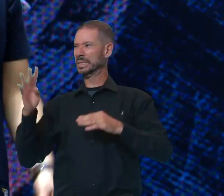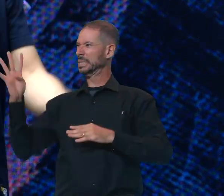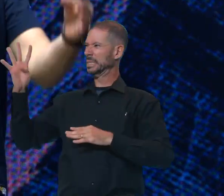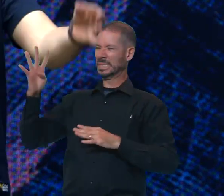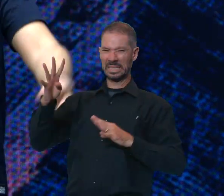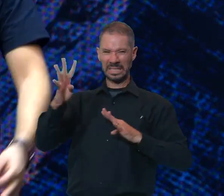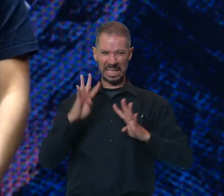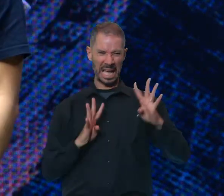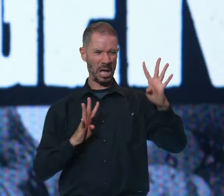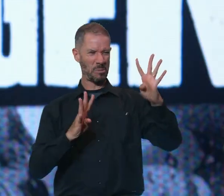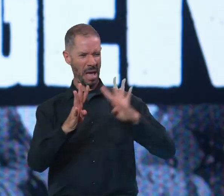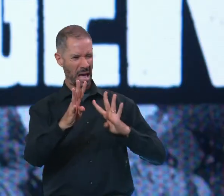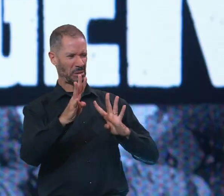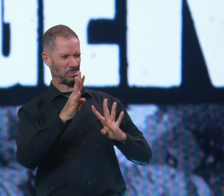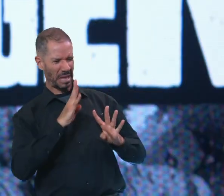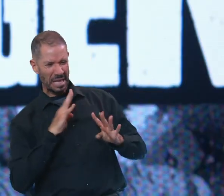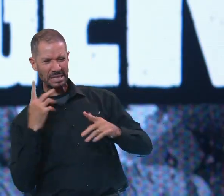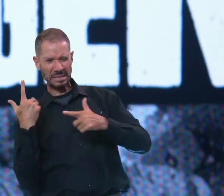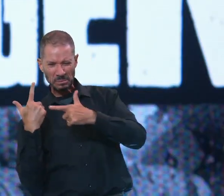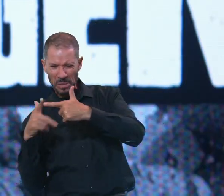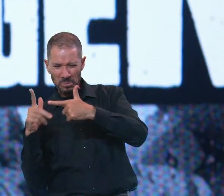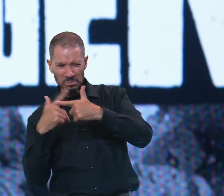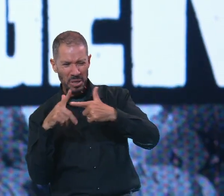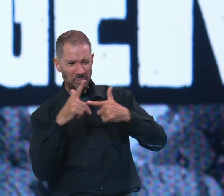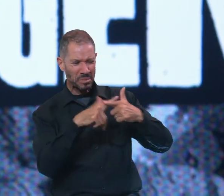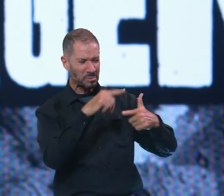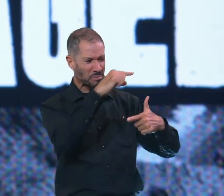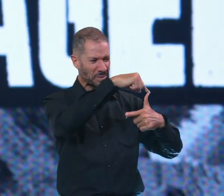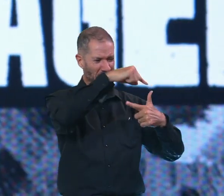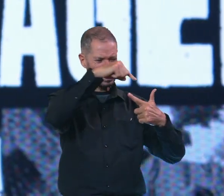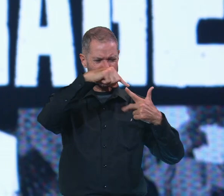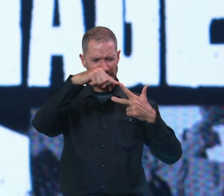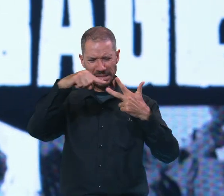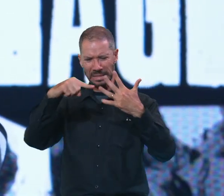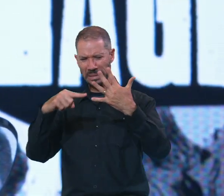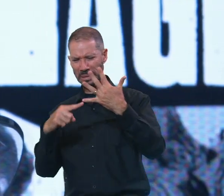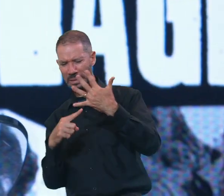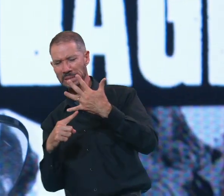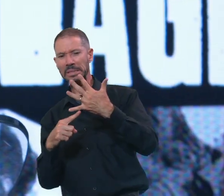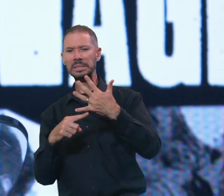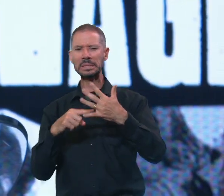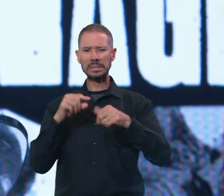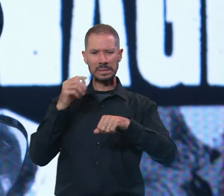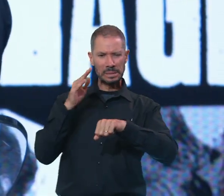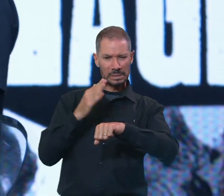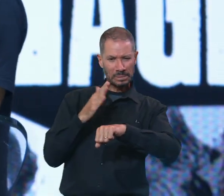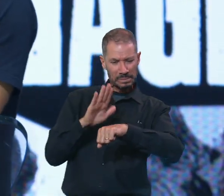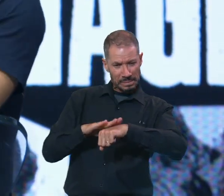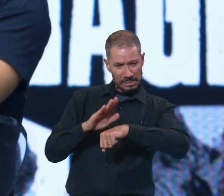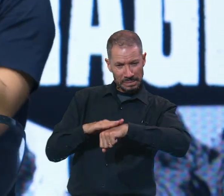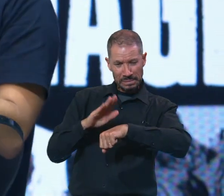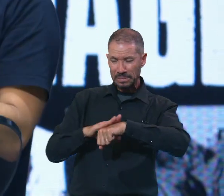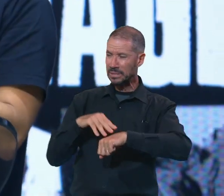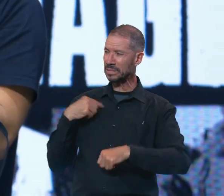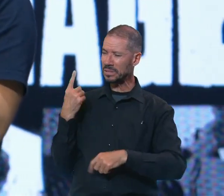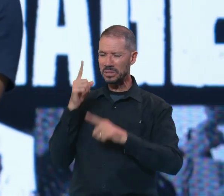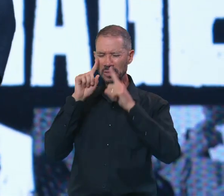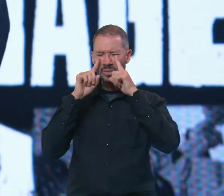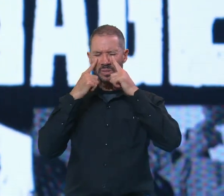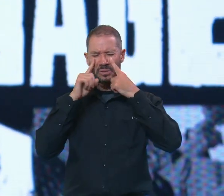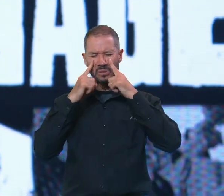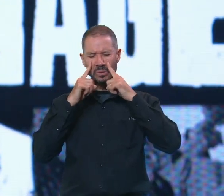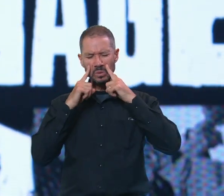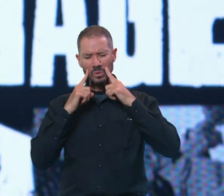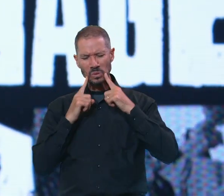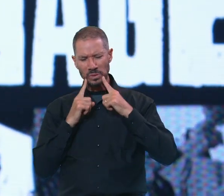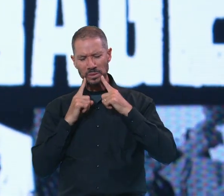vendo cada pedrada, Ele está vendo cada problema, Ele está vendo cada uma das situações que você passa. E a palavra de Deus vai dizer que as nossas lágrimas têm